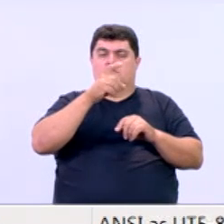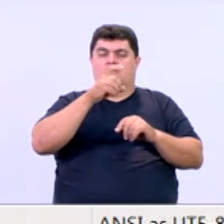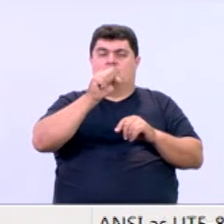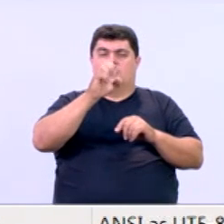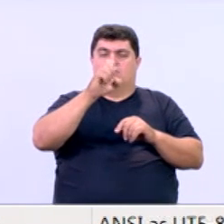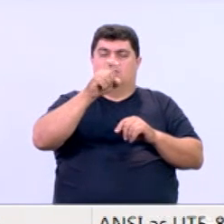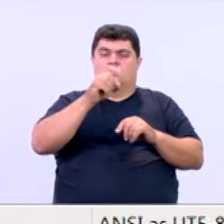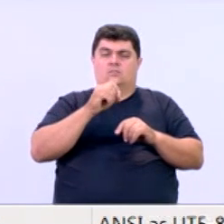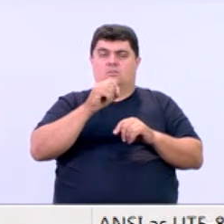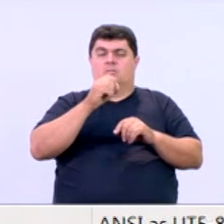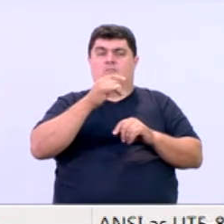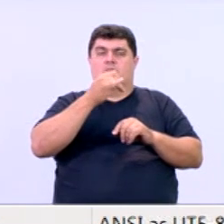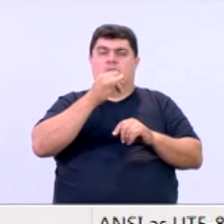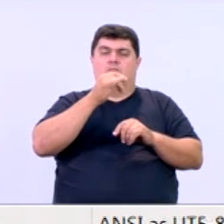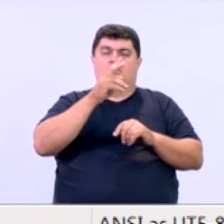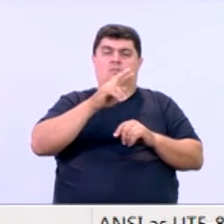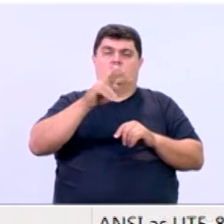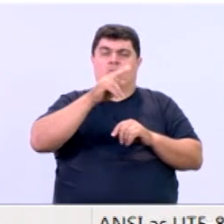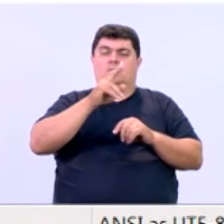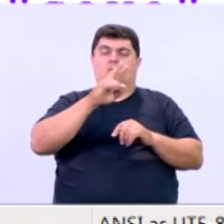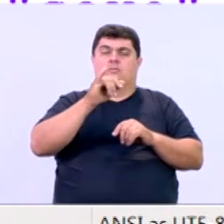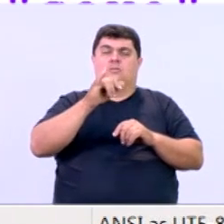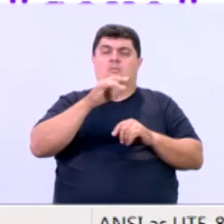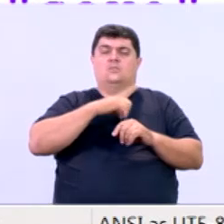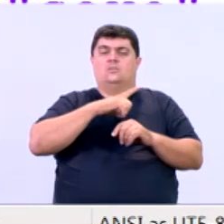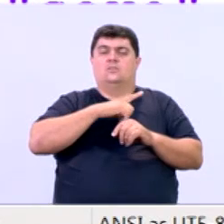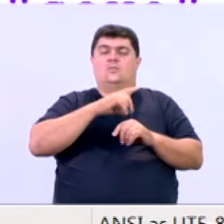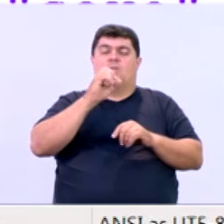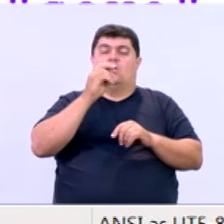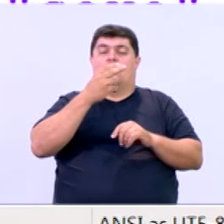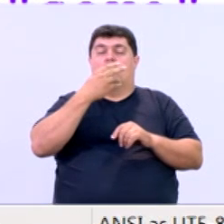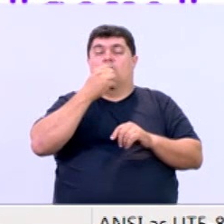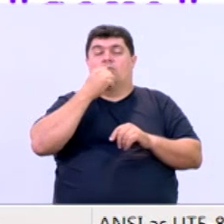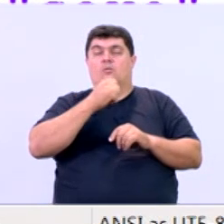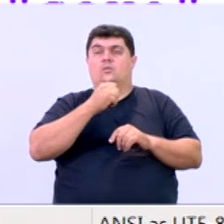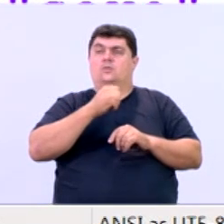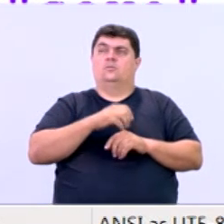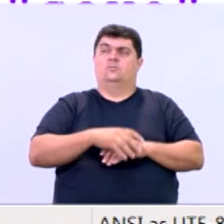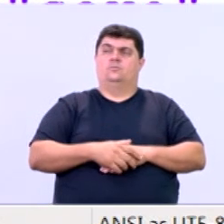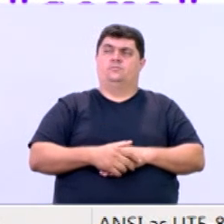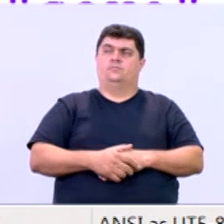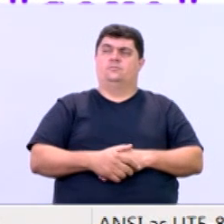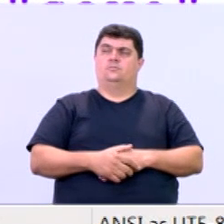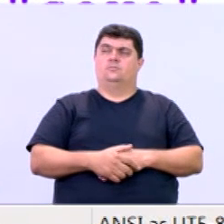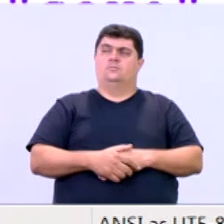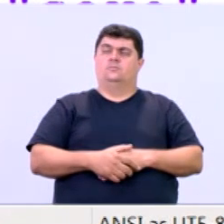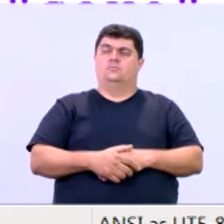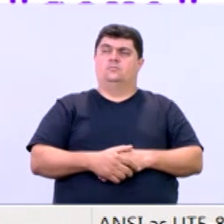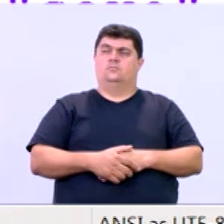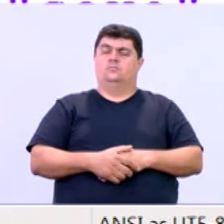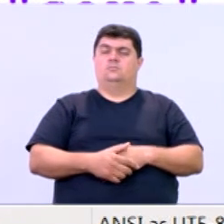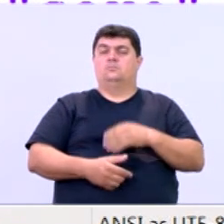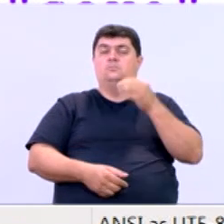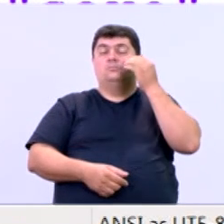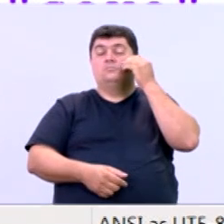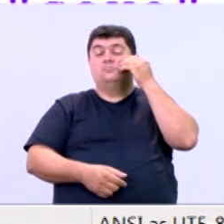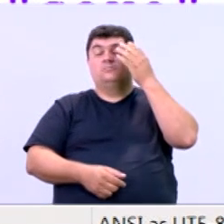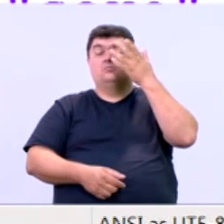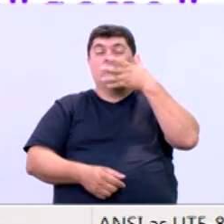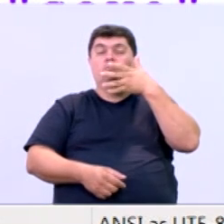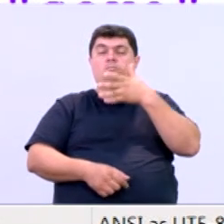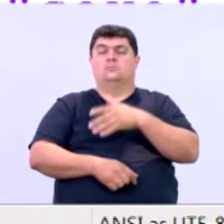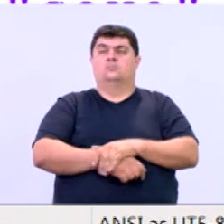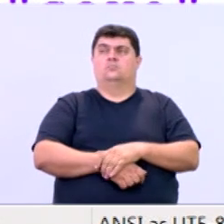valor vai ser masculino ou feminino, tá? Vamos fazer a execução